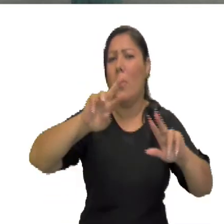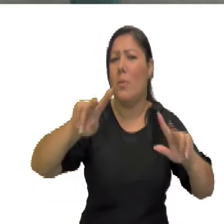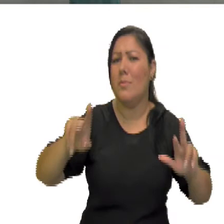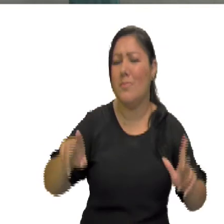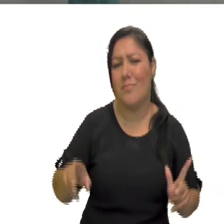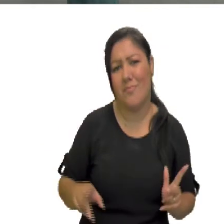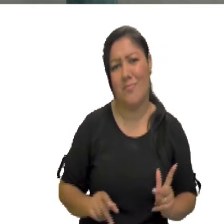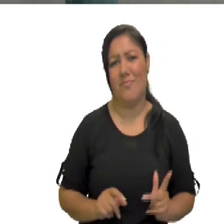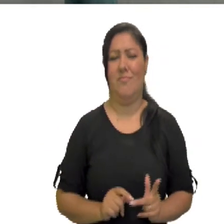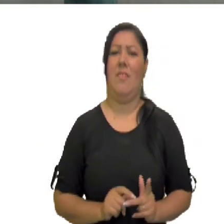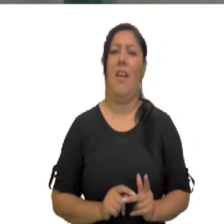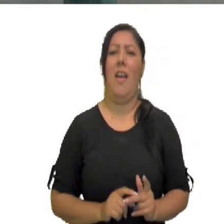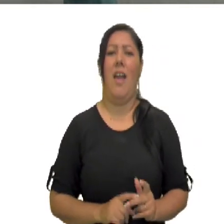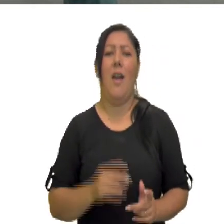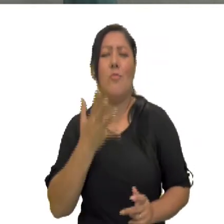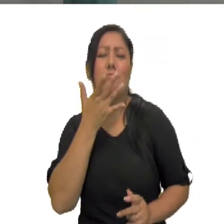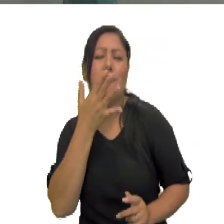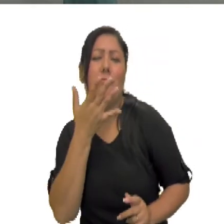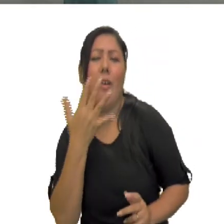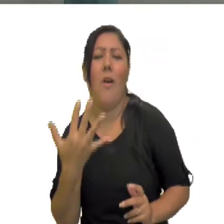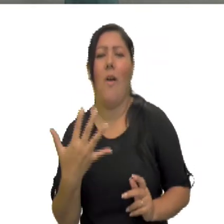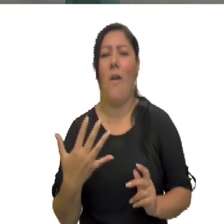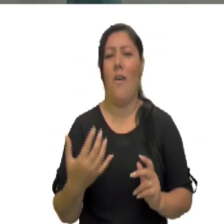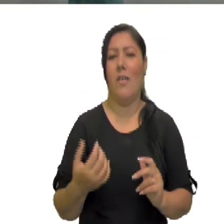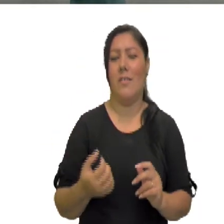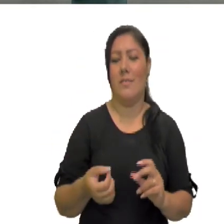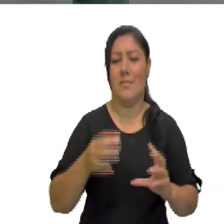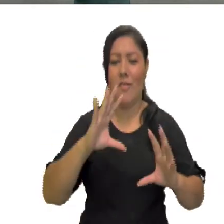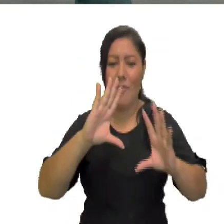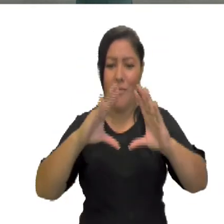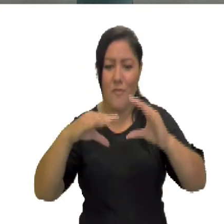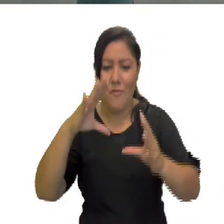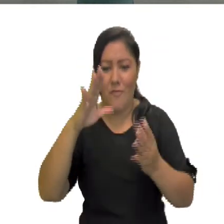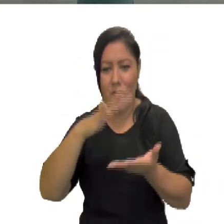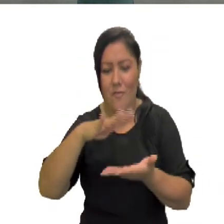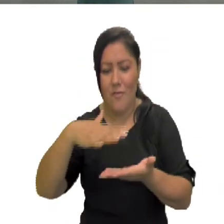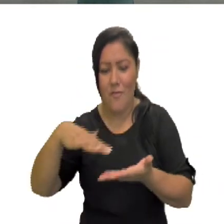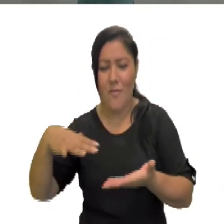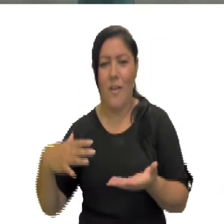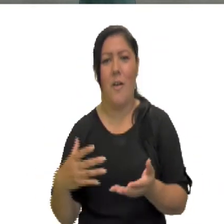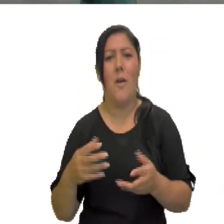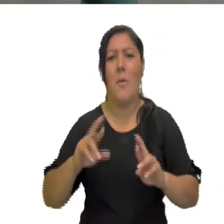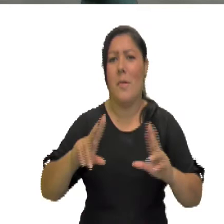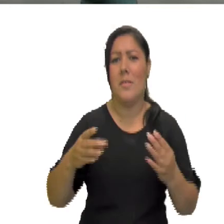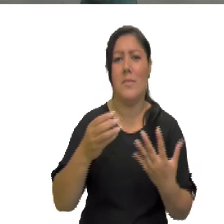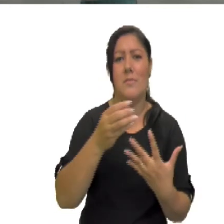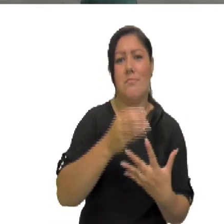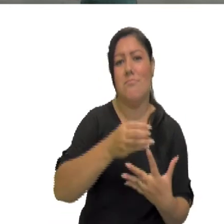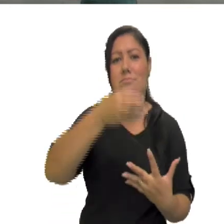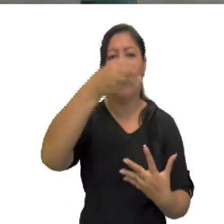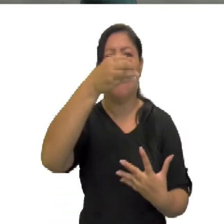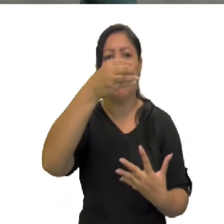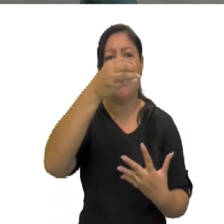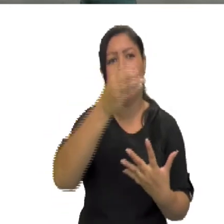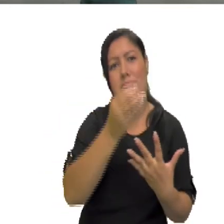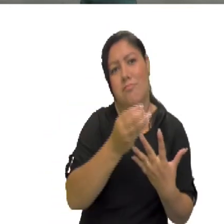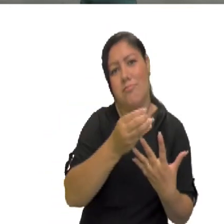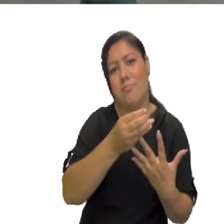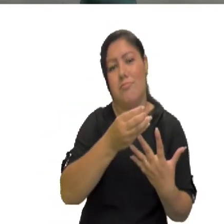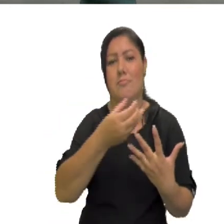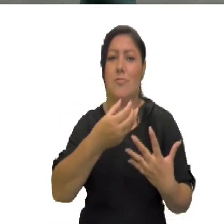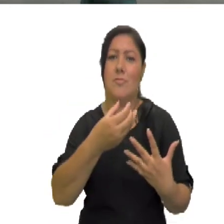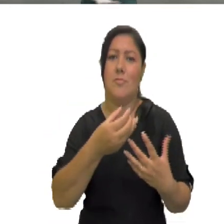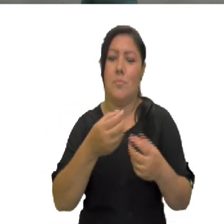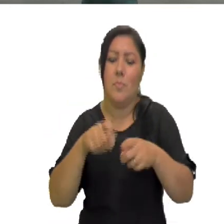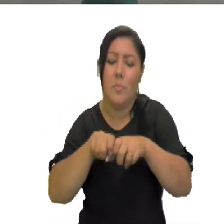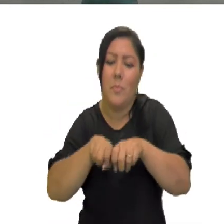de cores e formas, de todos os tamanhos e formas. Só que eles estão lá embaixo, no